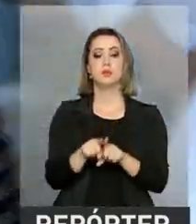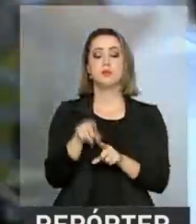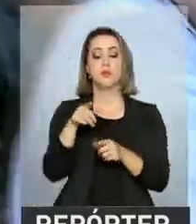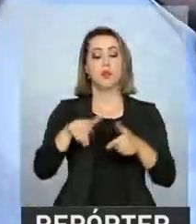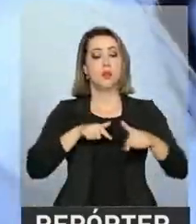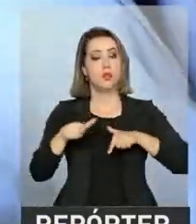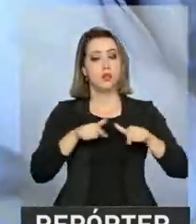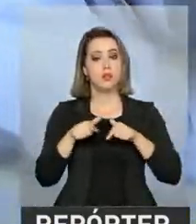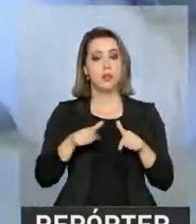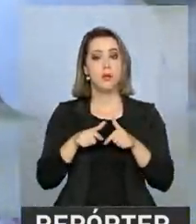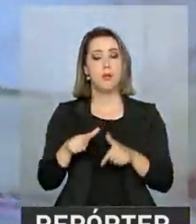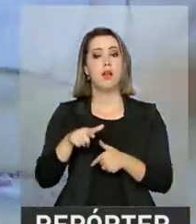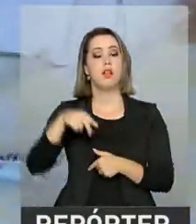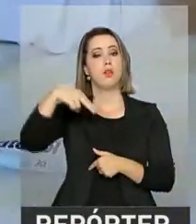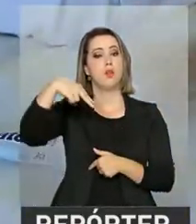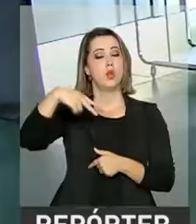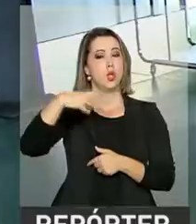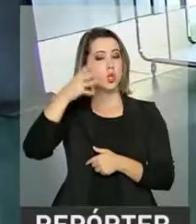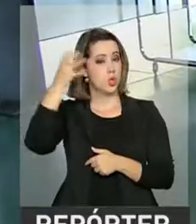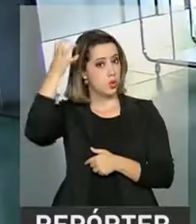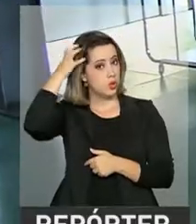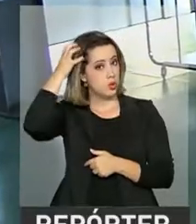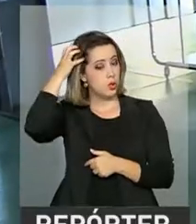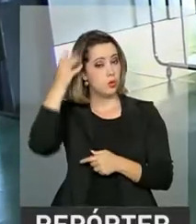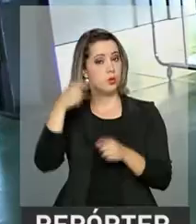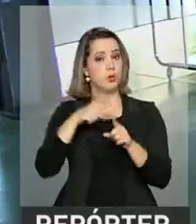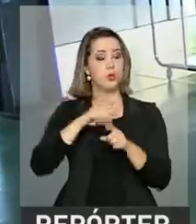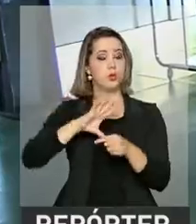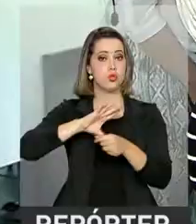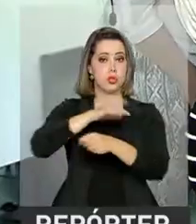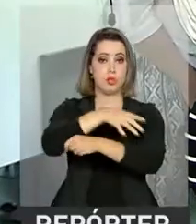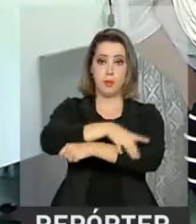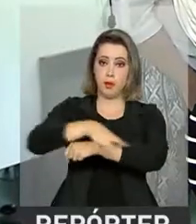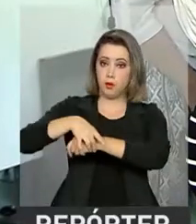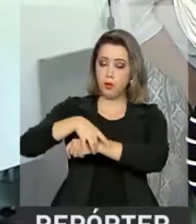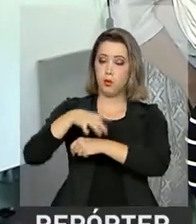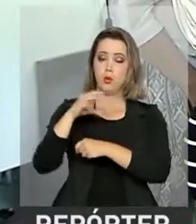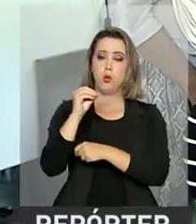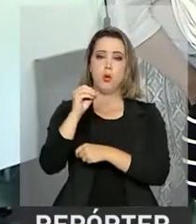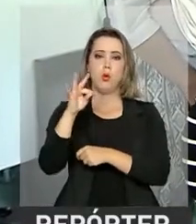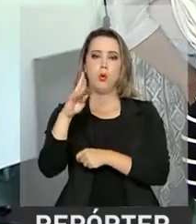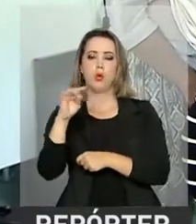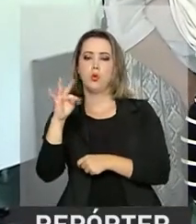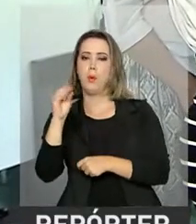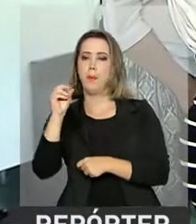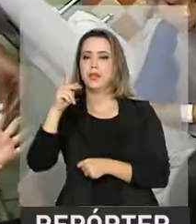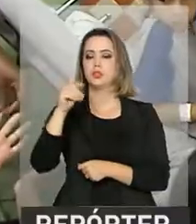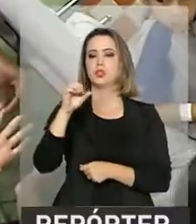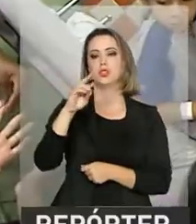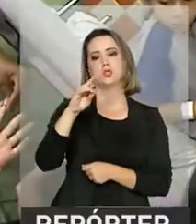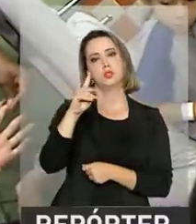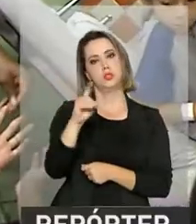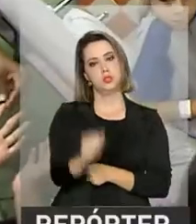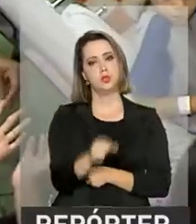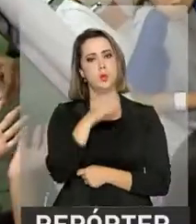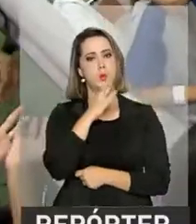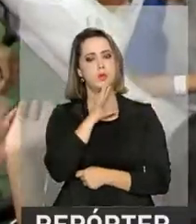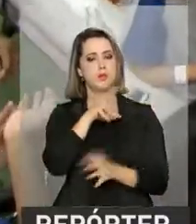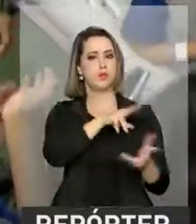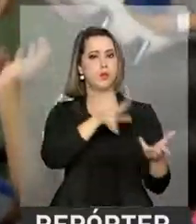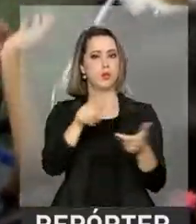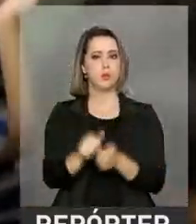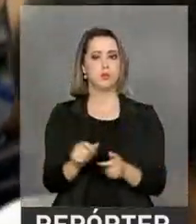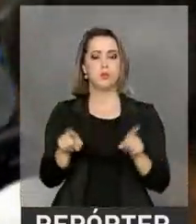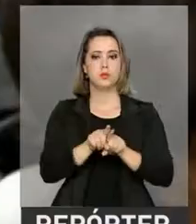serviços de neurologia ortopedia especialidade associadas e são reconhecidas mundialmente o trabalho envolve